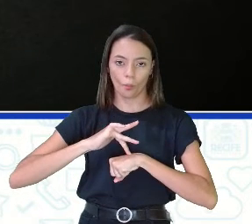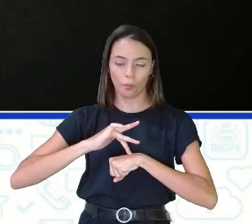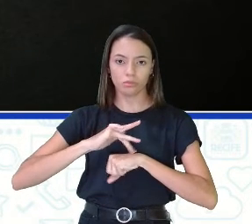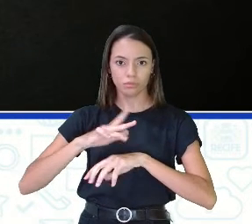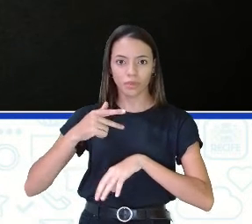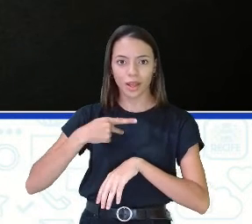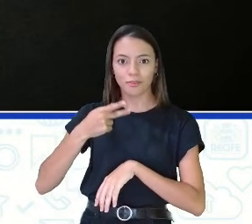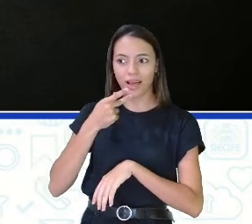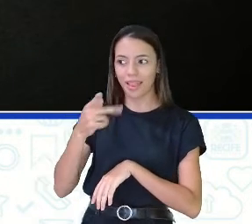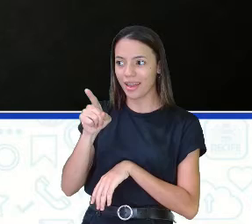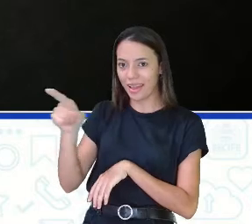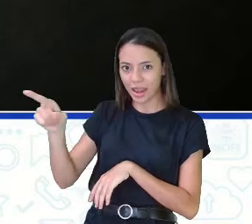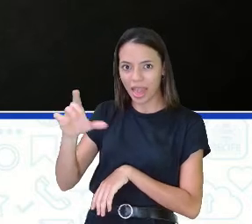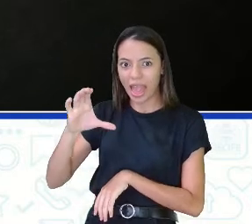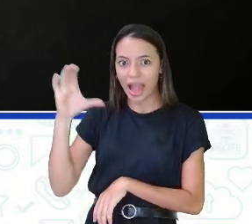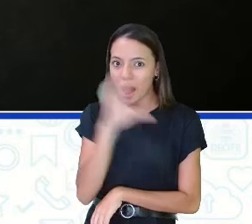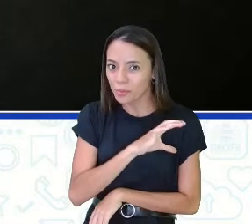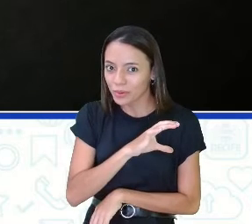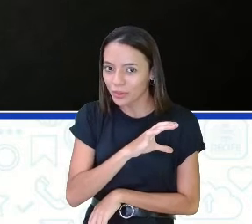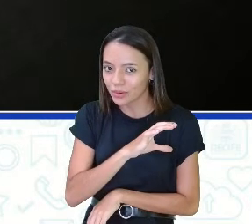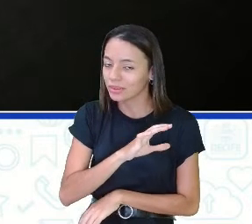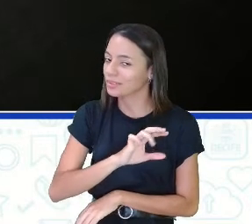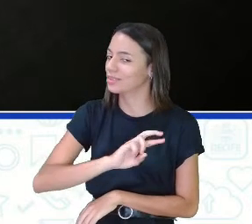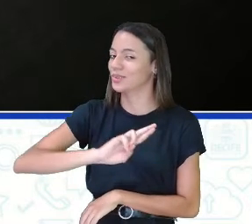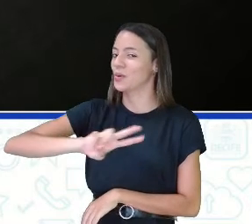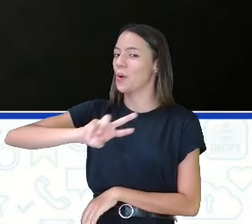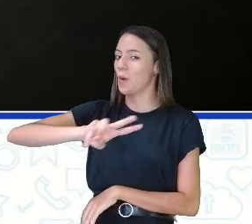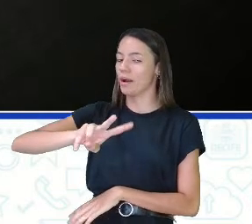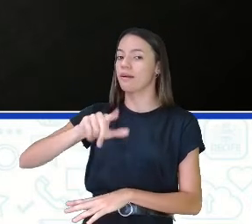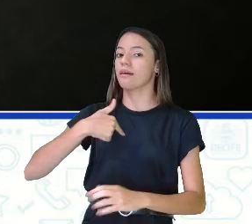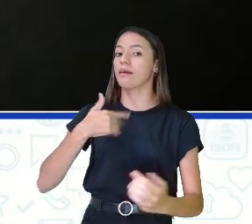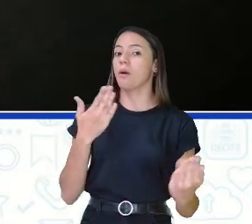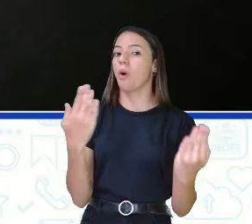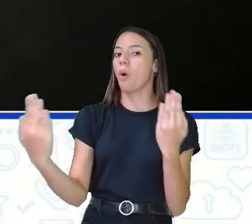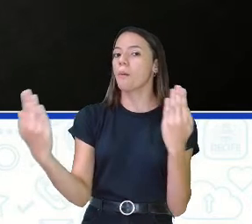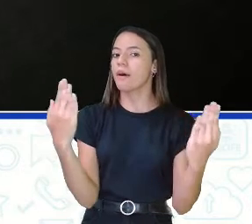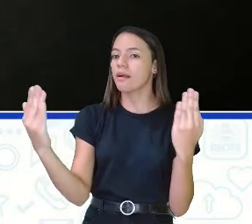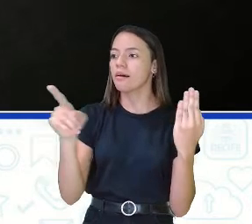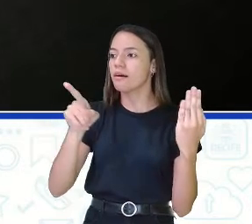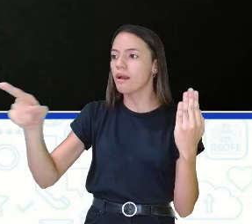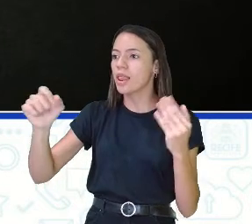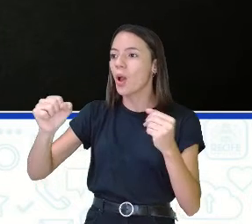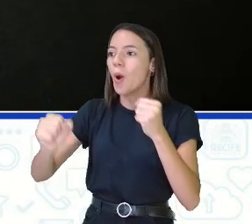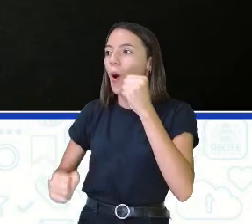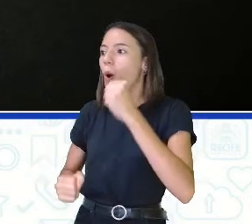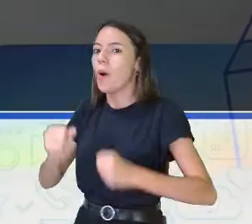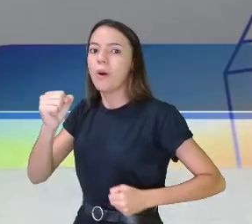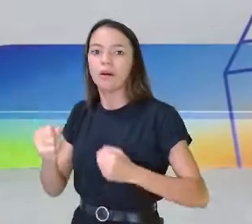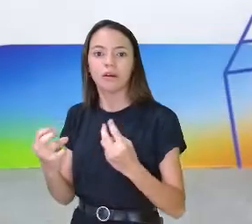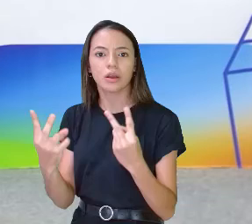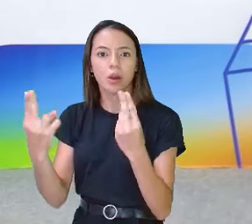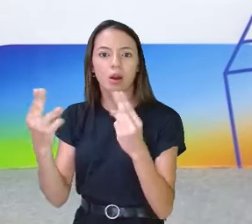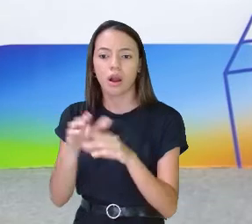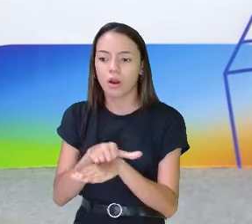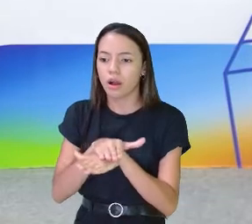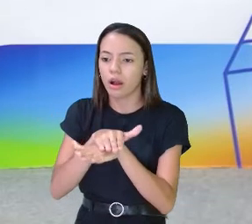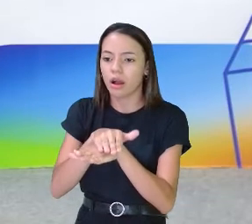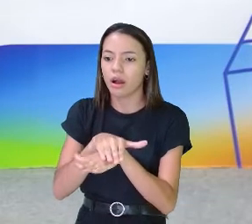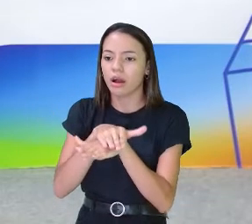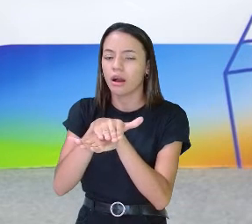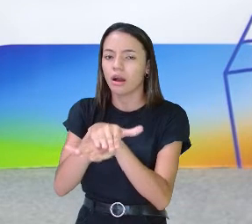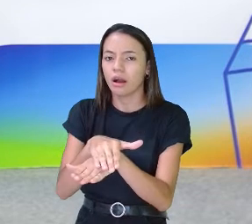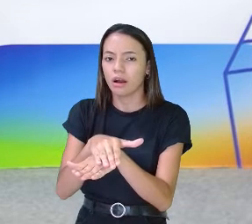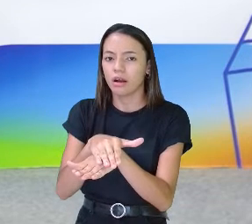rápido. Pelo contrário, quando eu comparo o indivíduo que correu Com uma tartaruga, eu estou fazendo o